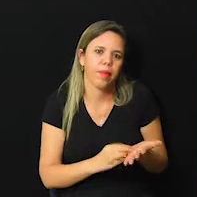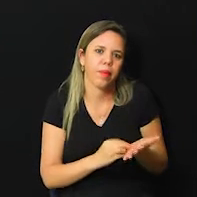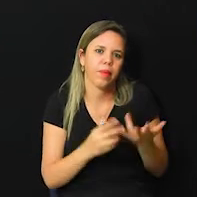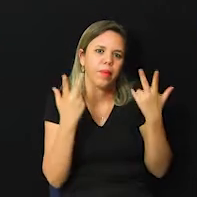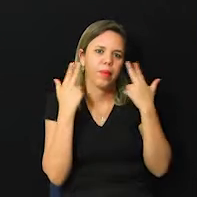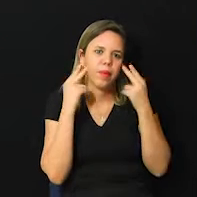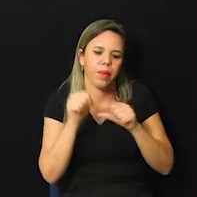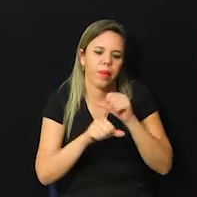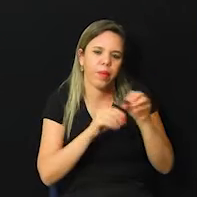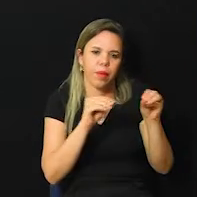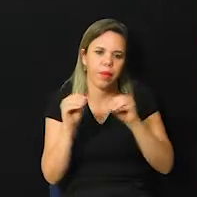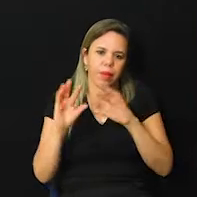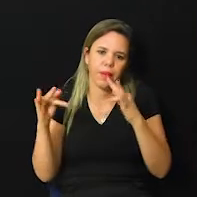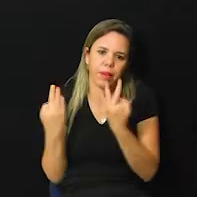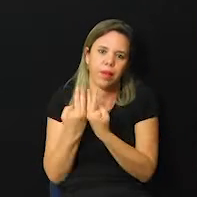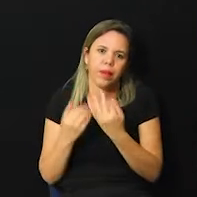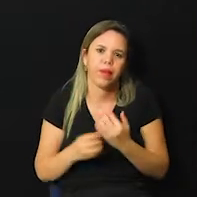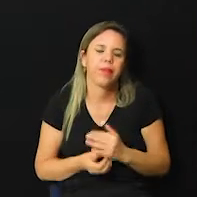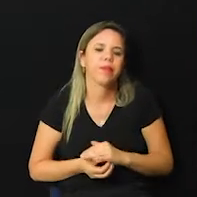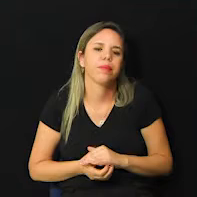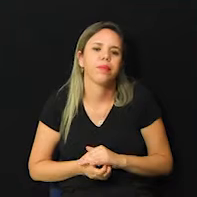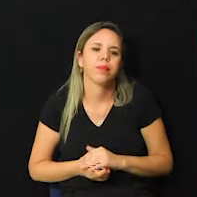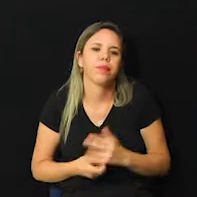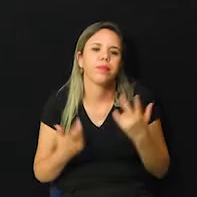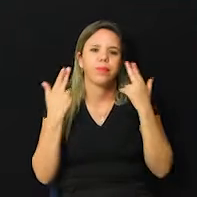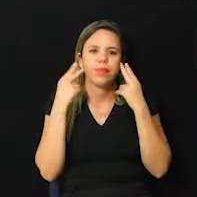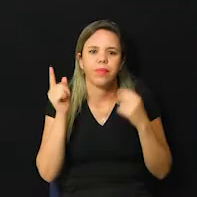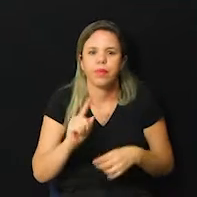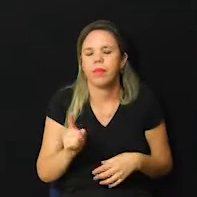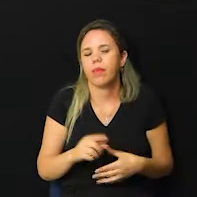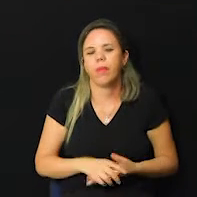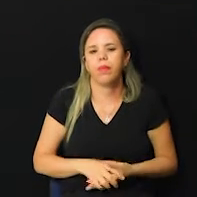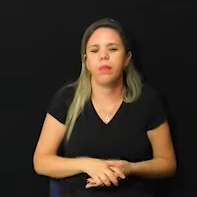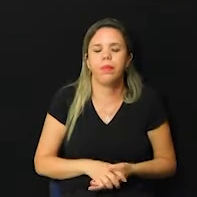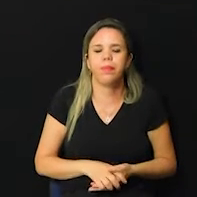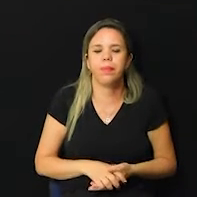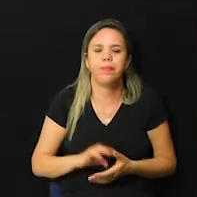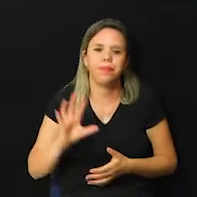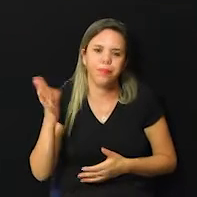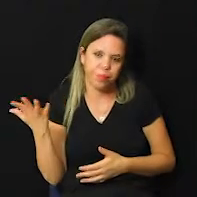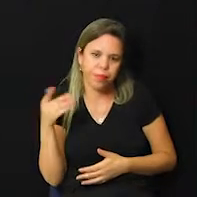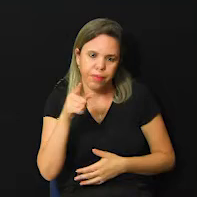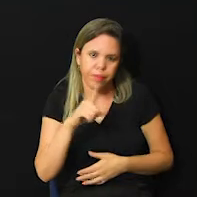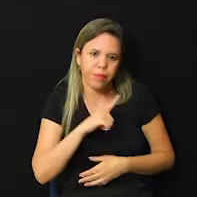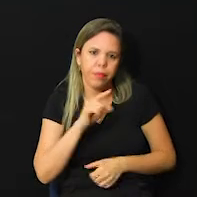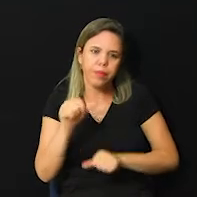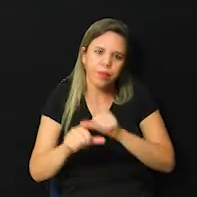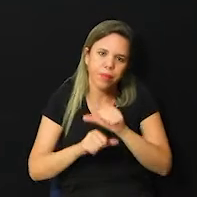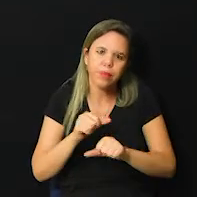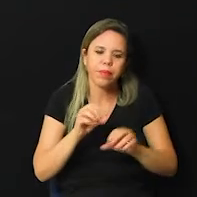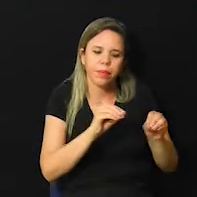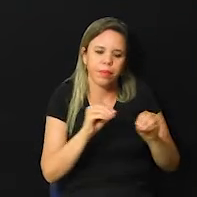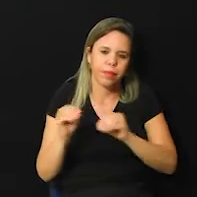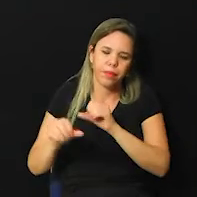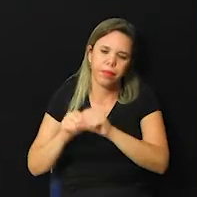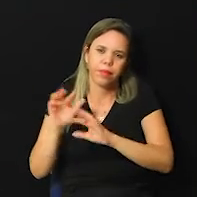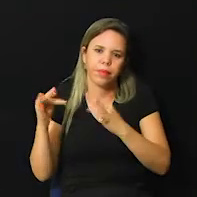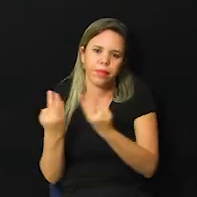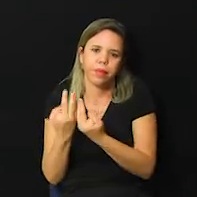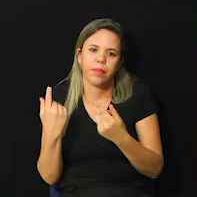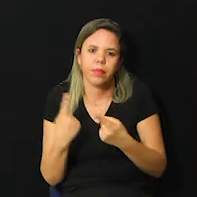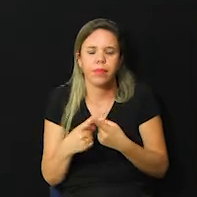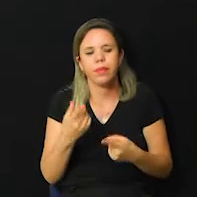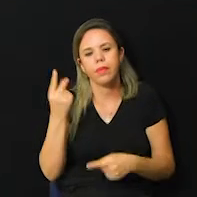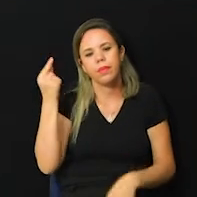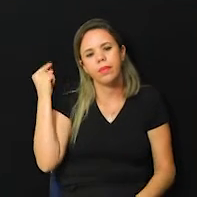aí é comum então mudar de família é comum não acontece de você ter que trocar eu